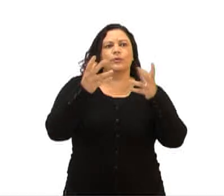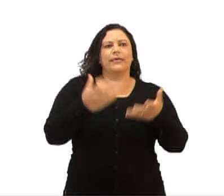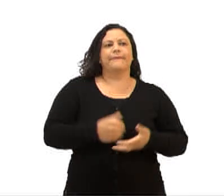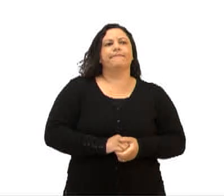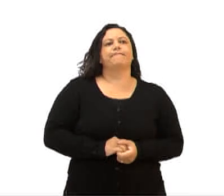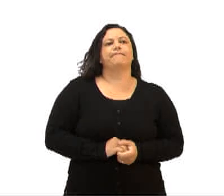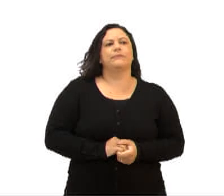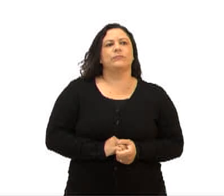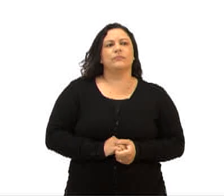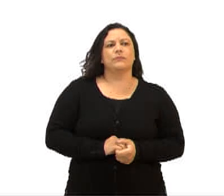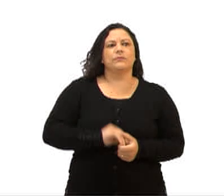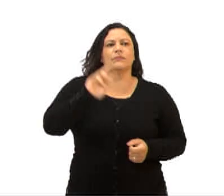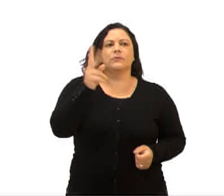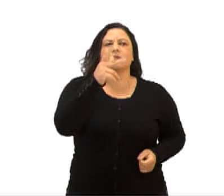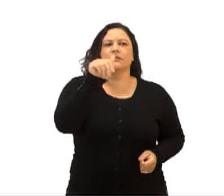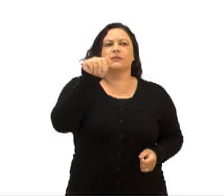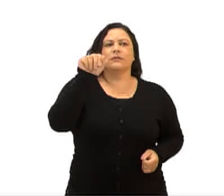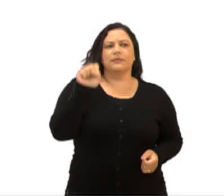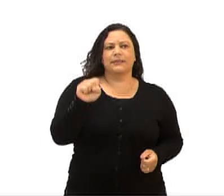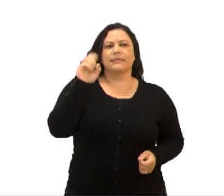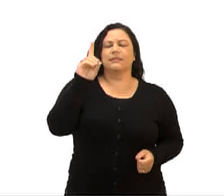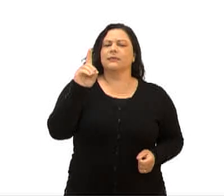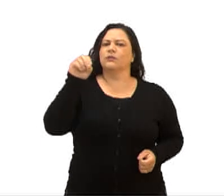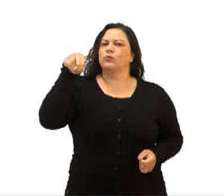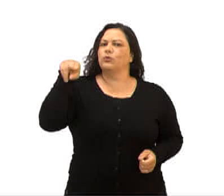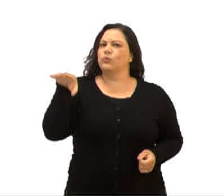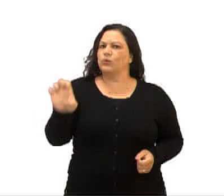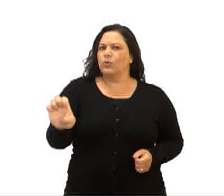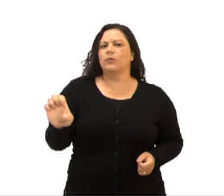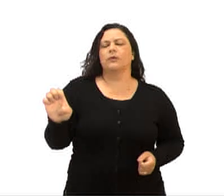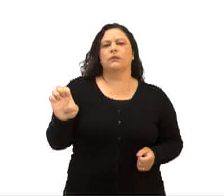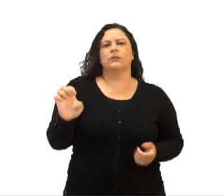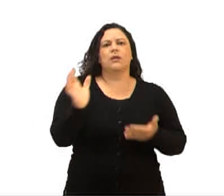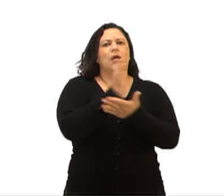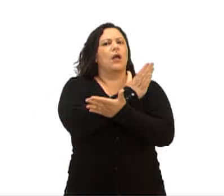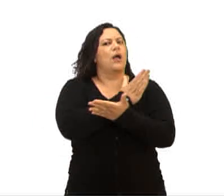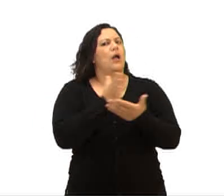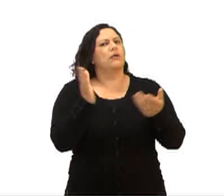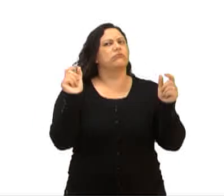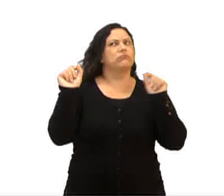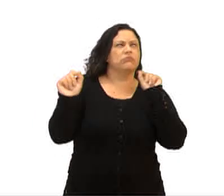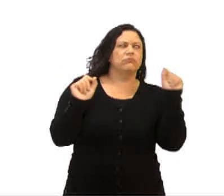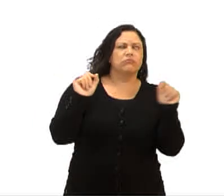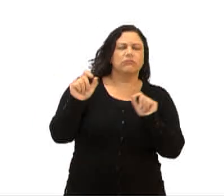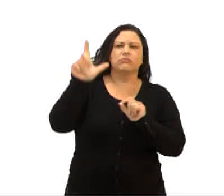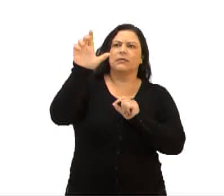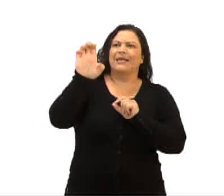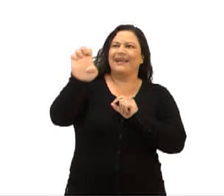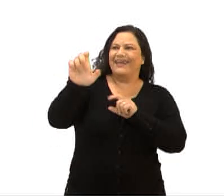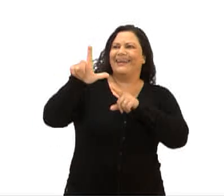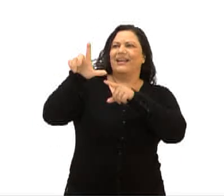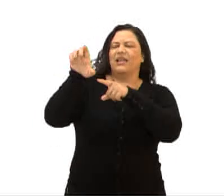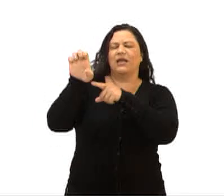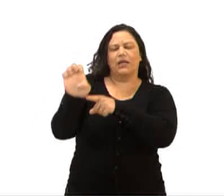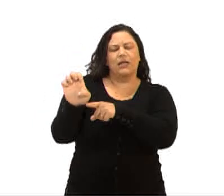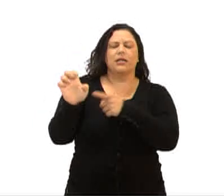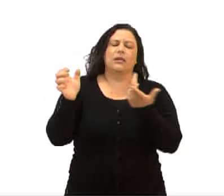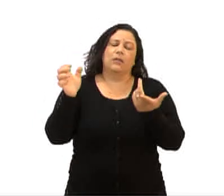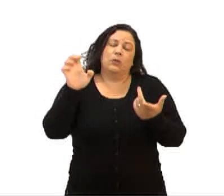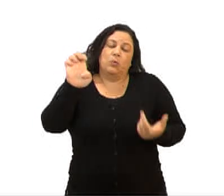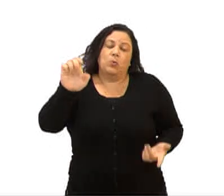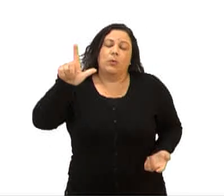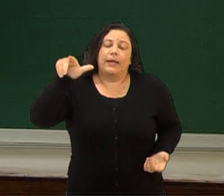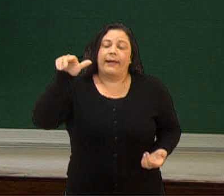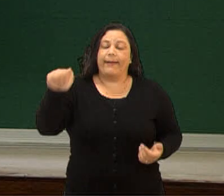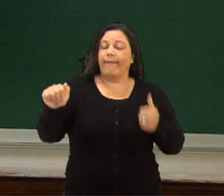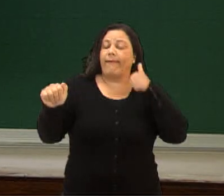Ó. Someone. Someone é alguém, é singular, então pode ser ele, pode ser ela, por isso a gente usou